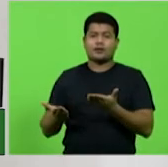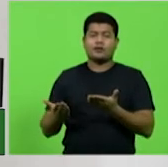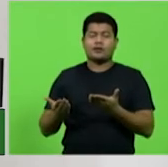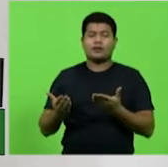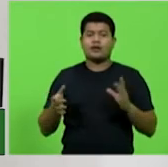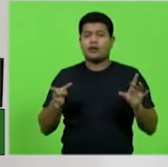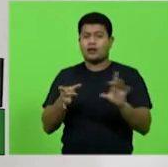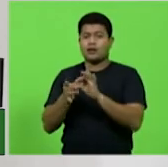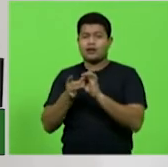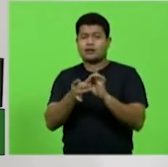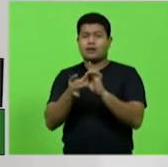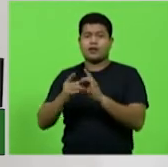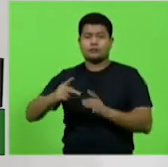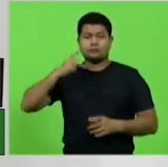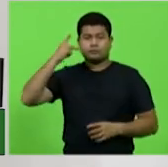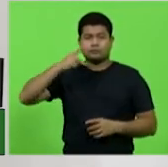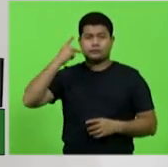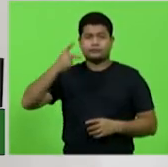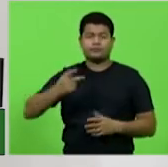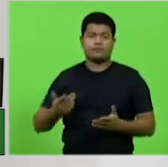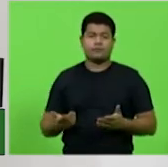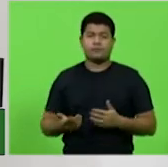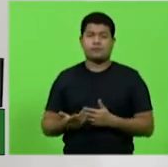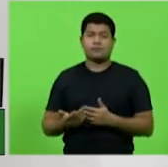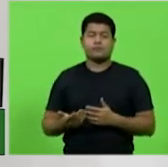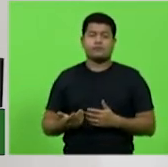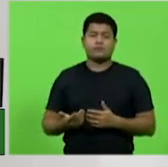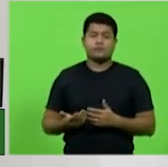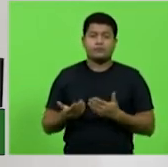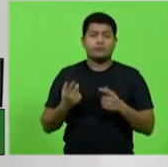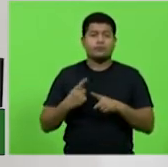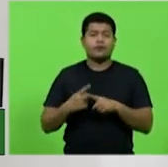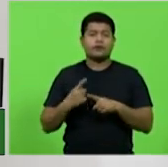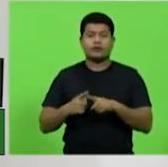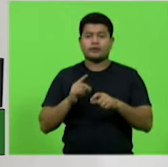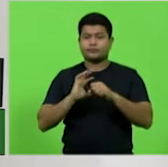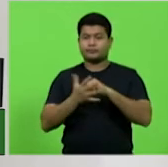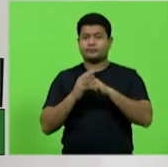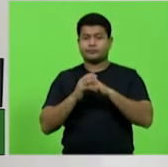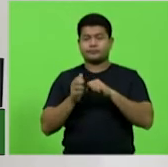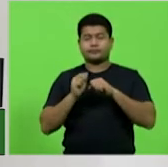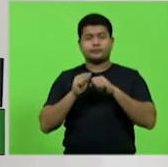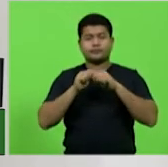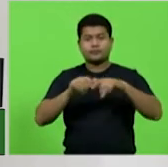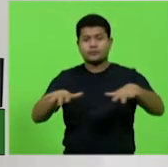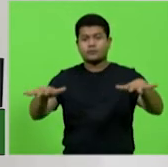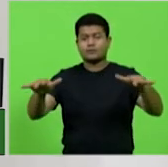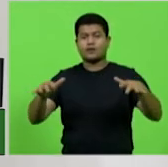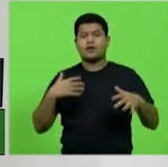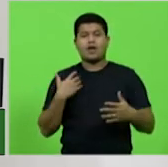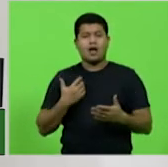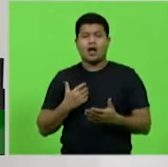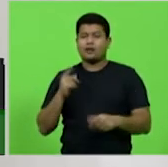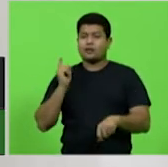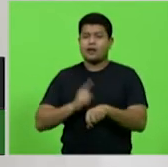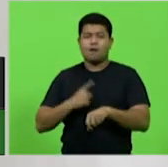alianças políticas, é evidente, porque ela, a pandemia, tomou e ocupou todos os